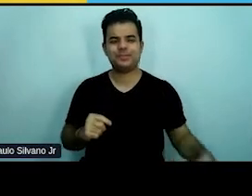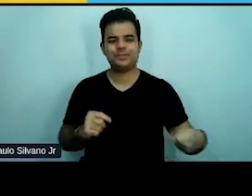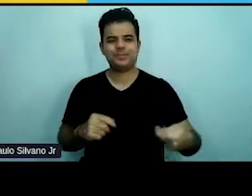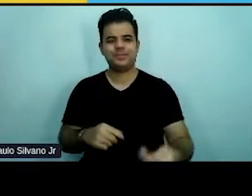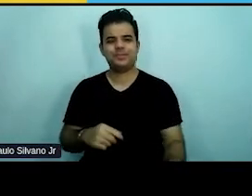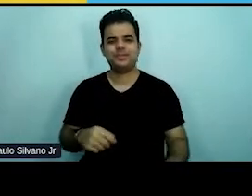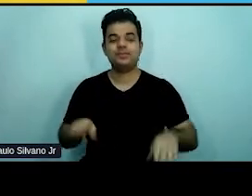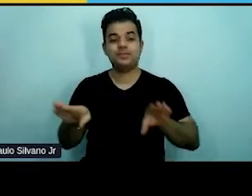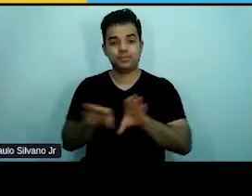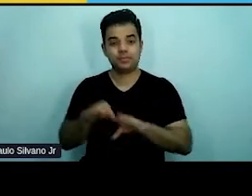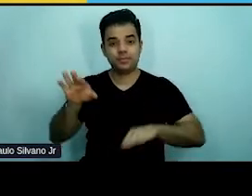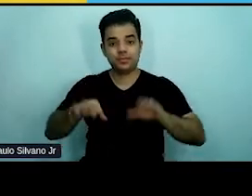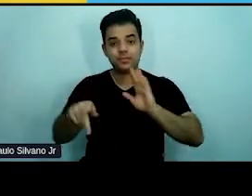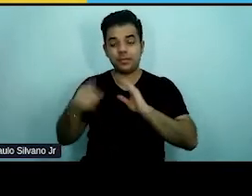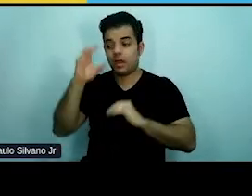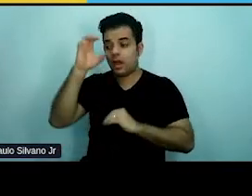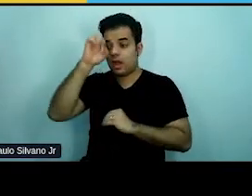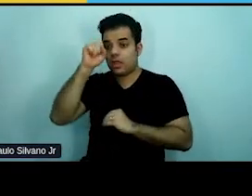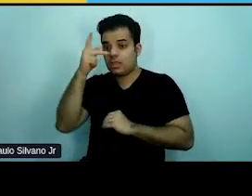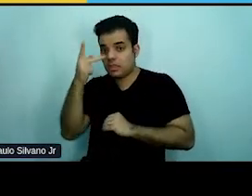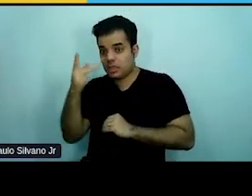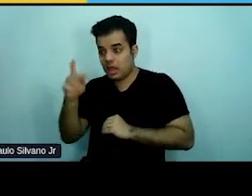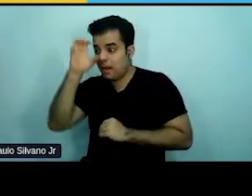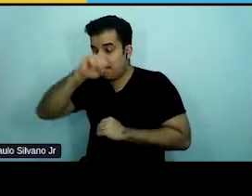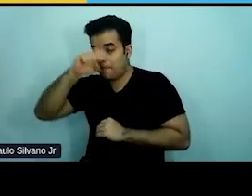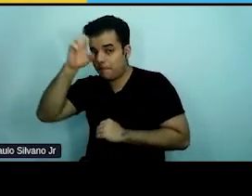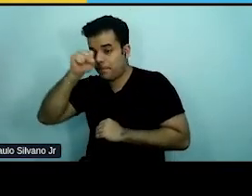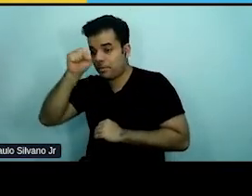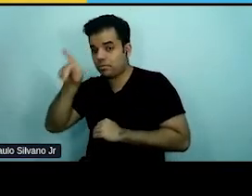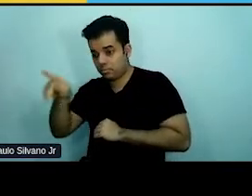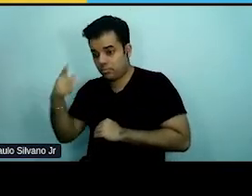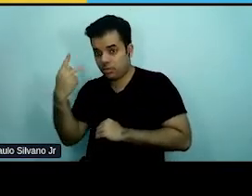No caso, a aprendizagem de máquina, ela